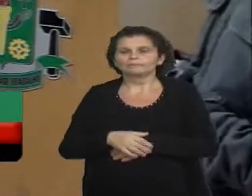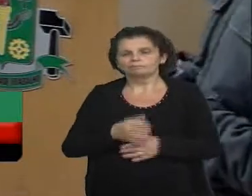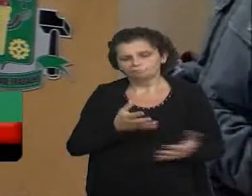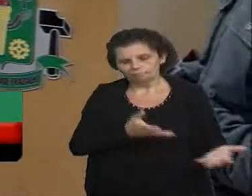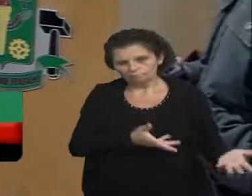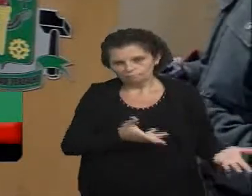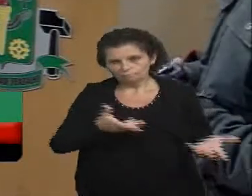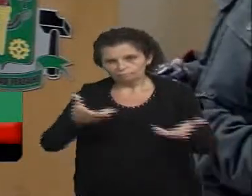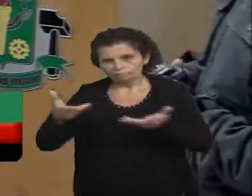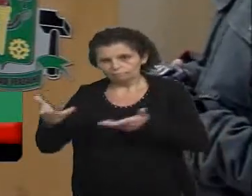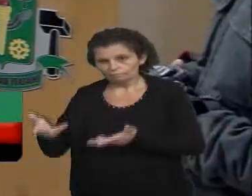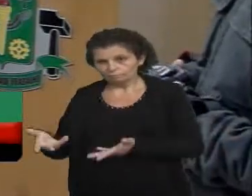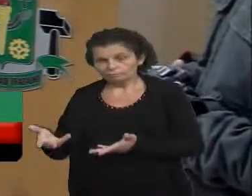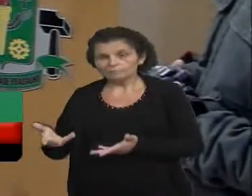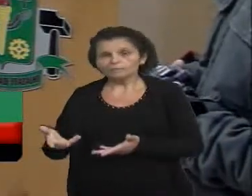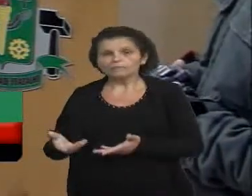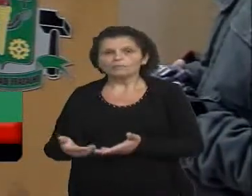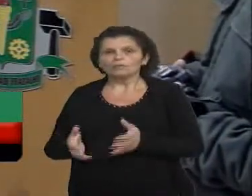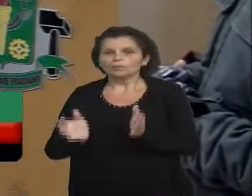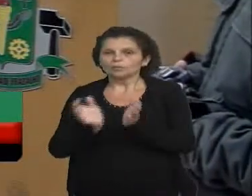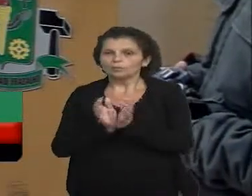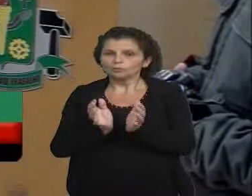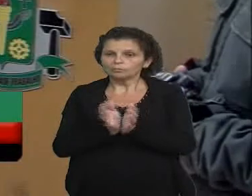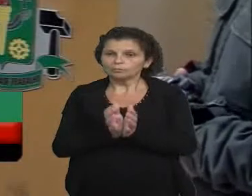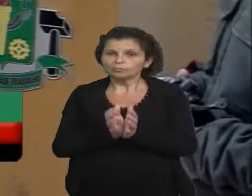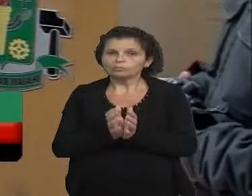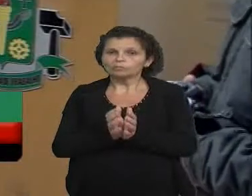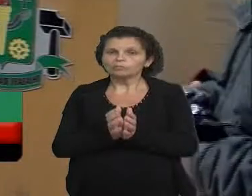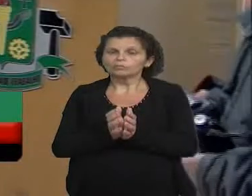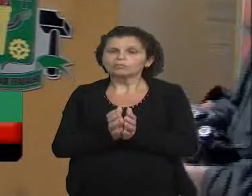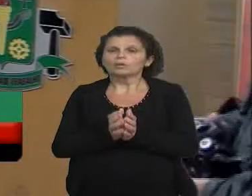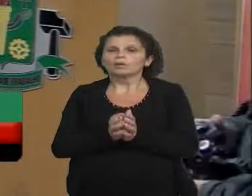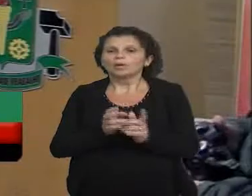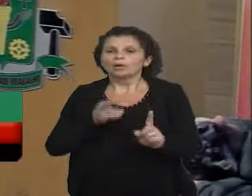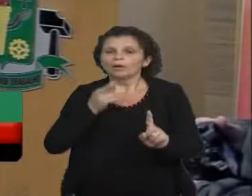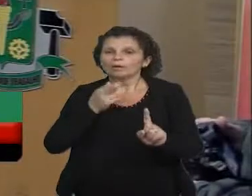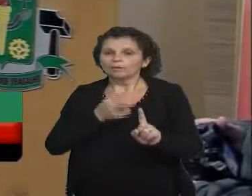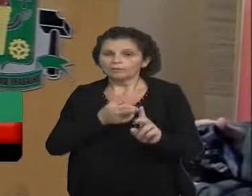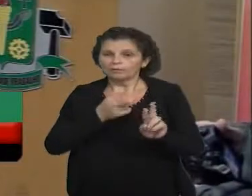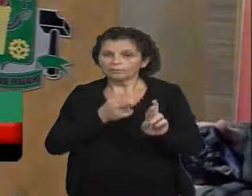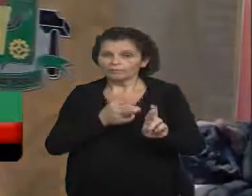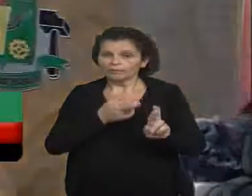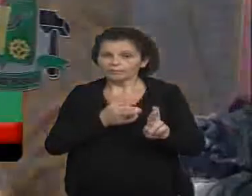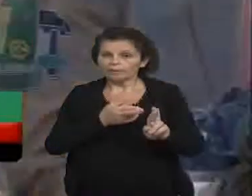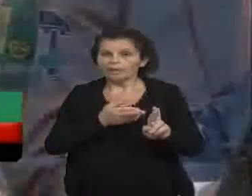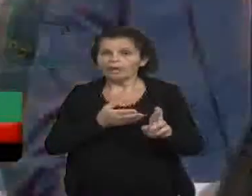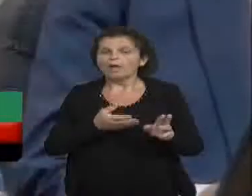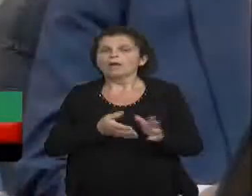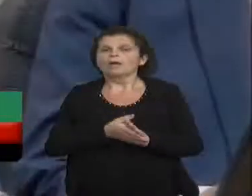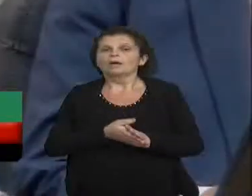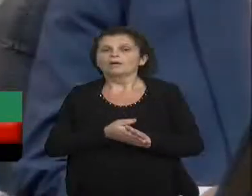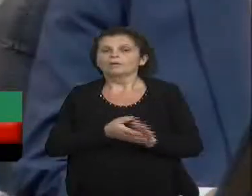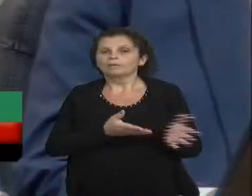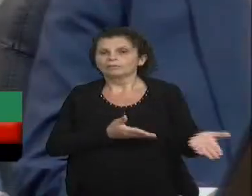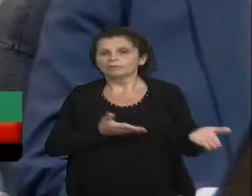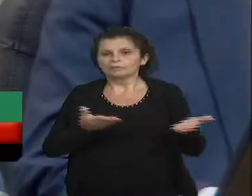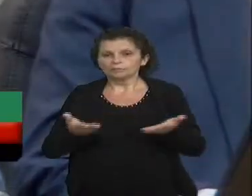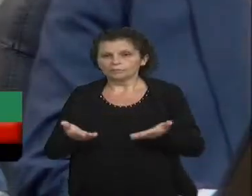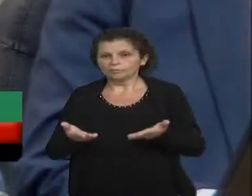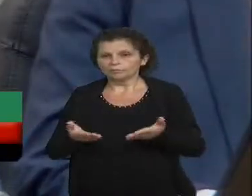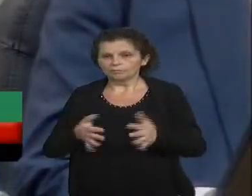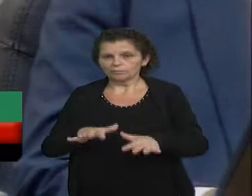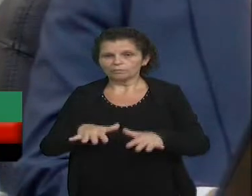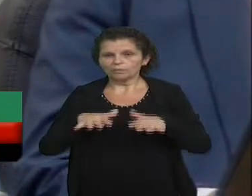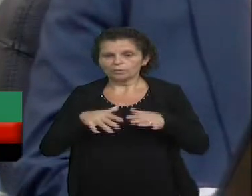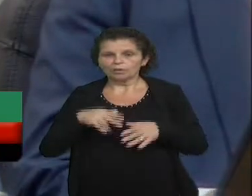convide a assessoria, os homenageados, referente à moção, para que venha ao plenário,